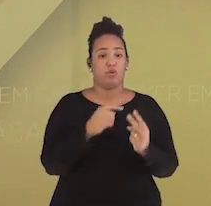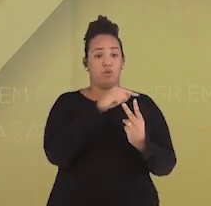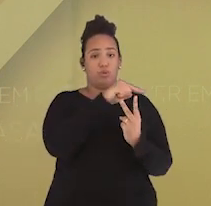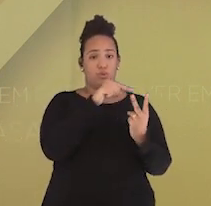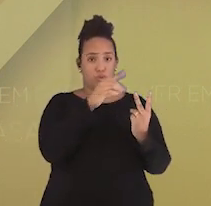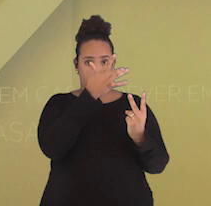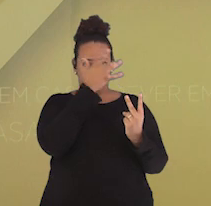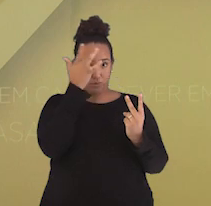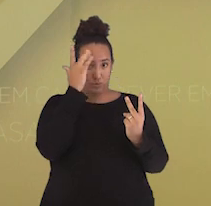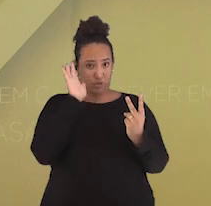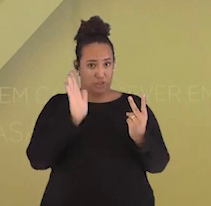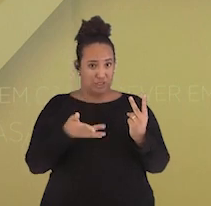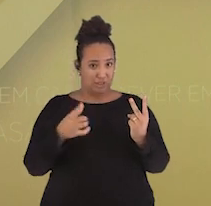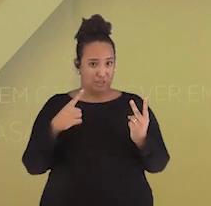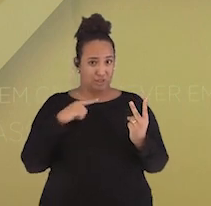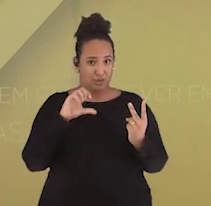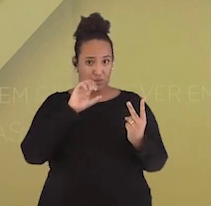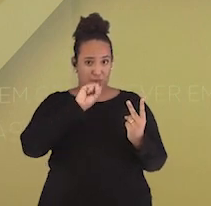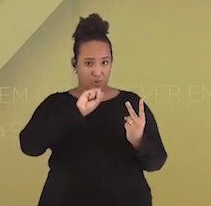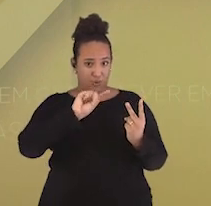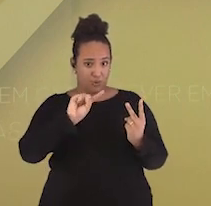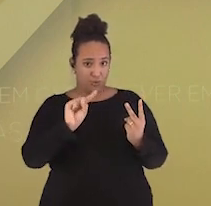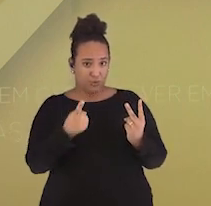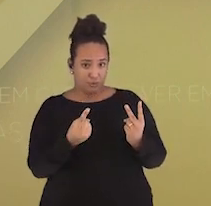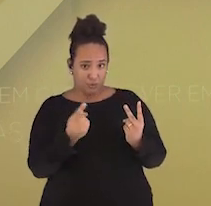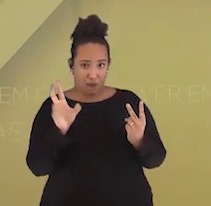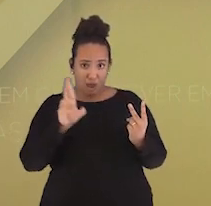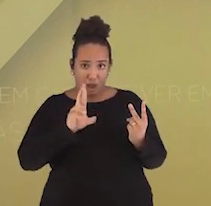maior valor viveriam de forma bem mais